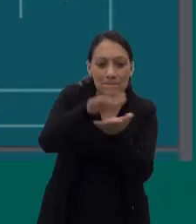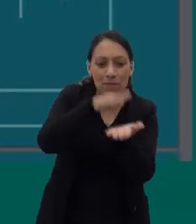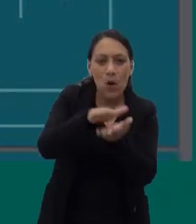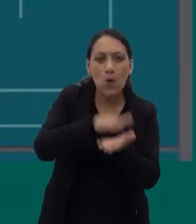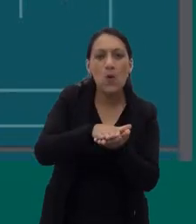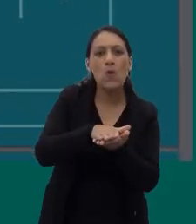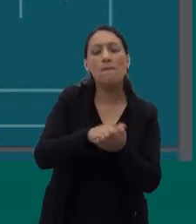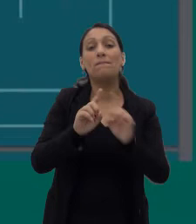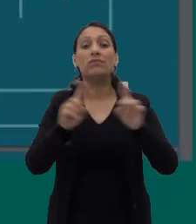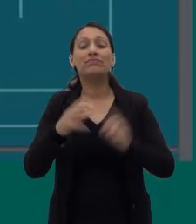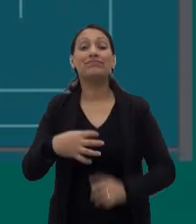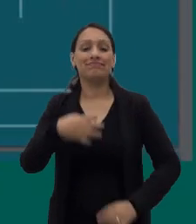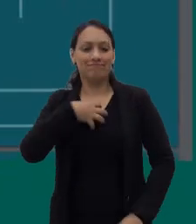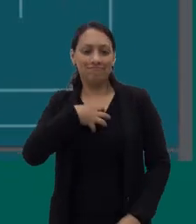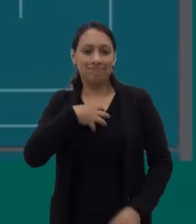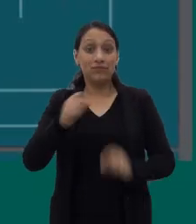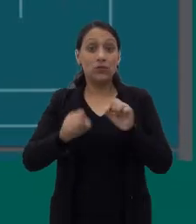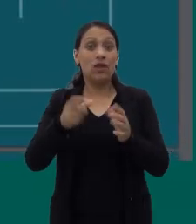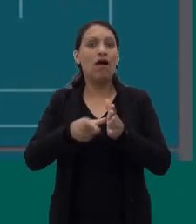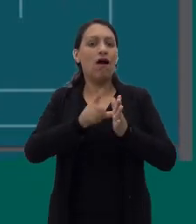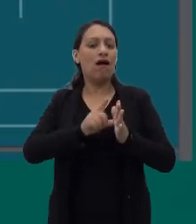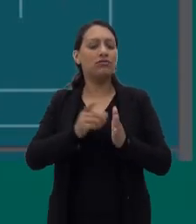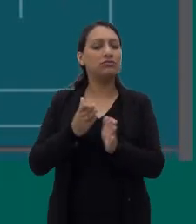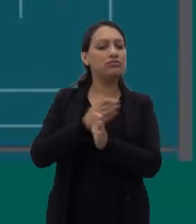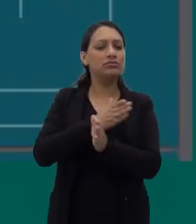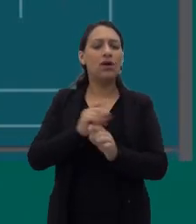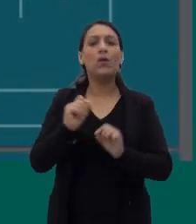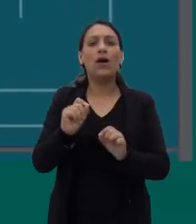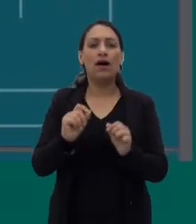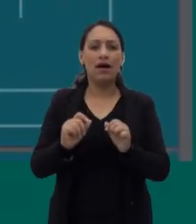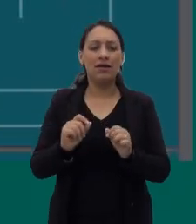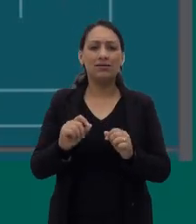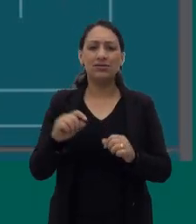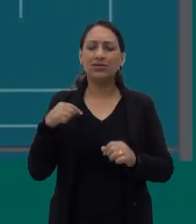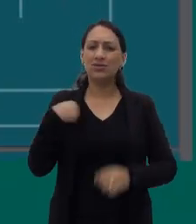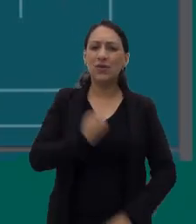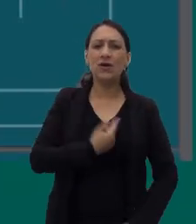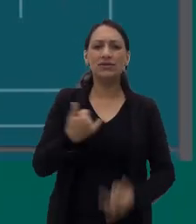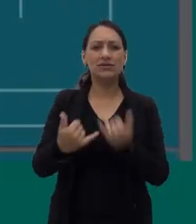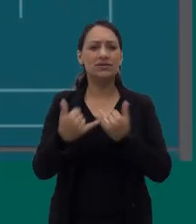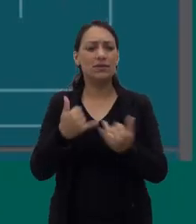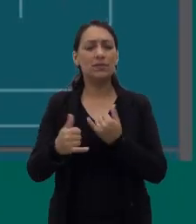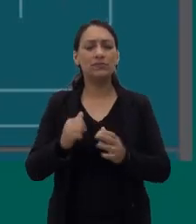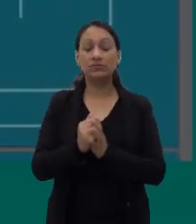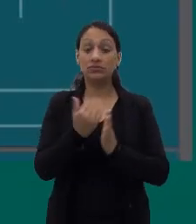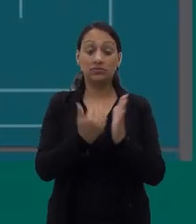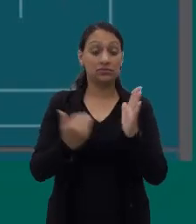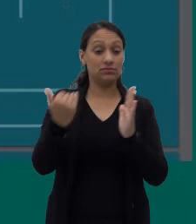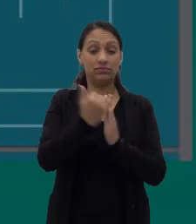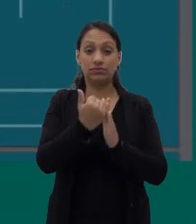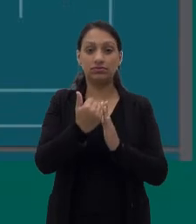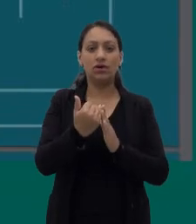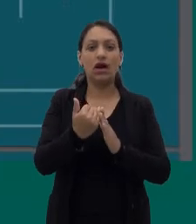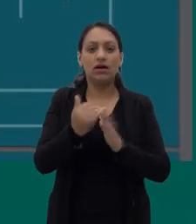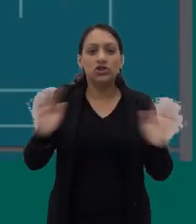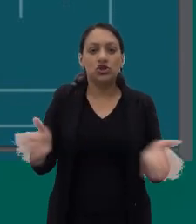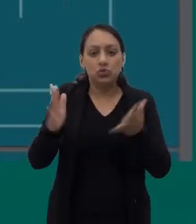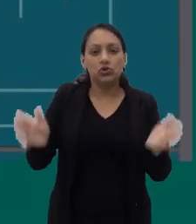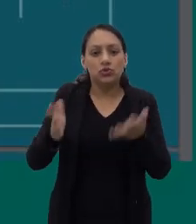sobre o que antecede a isso, né? Então, a gente está num excesso, numa era de excessos de